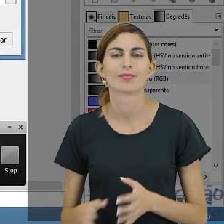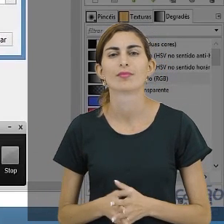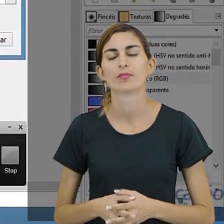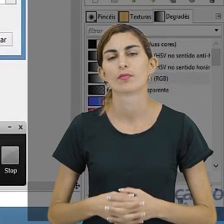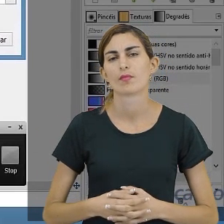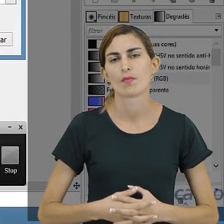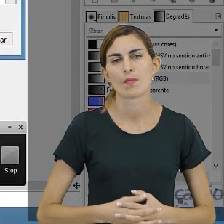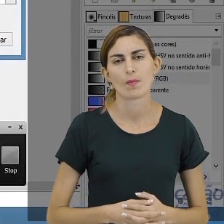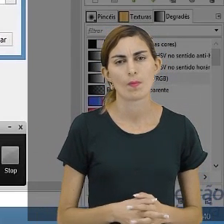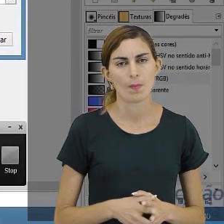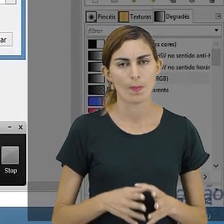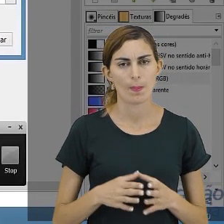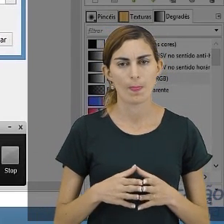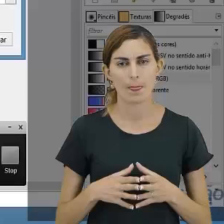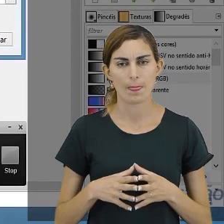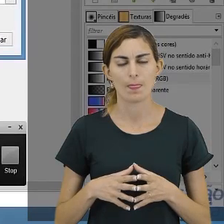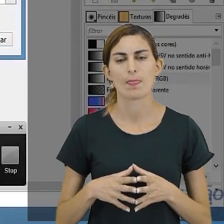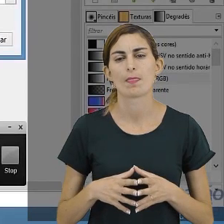Vamos